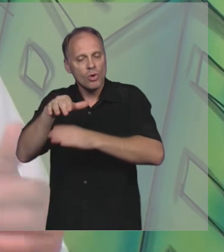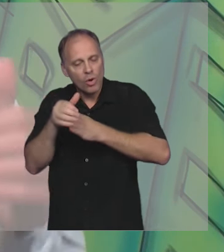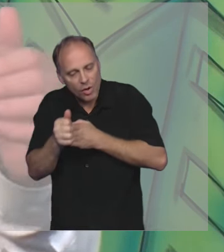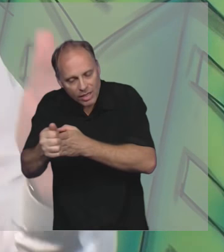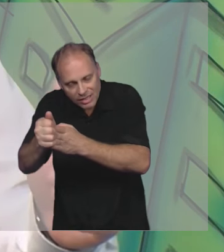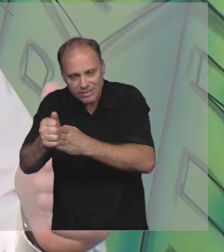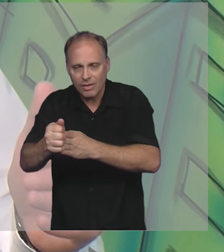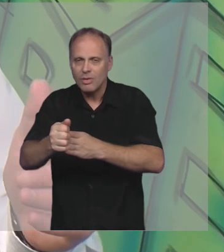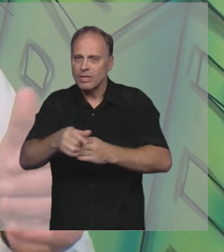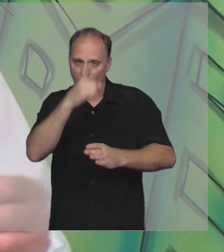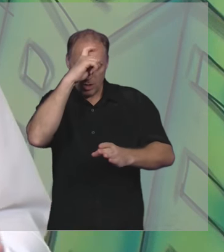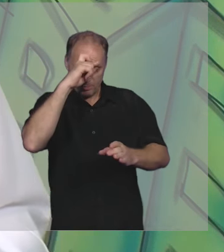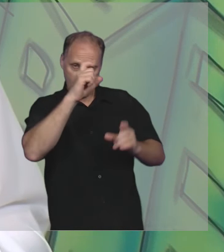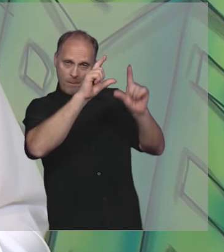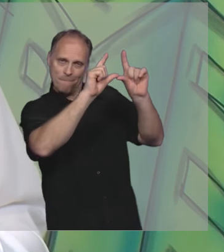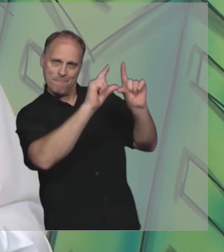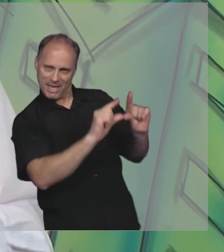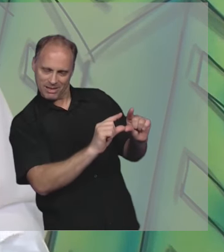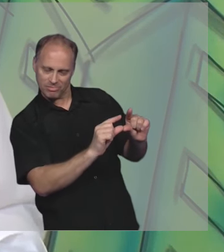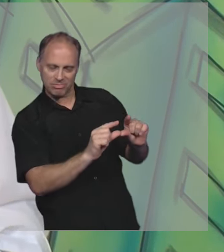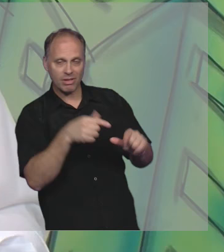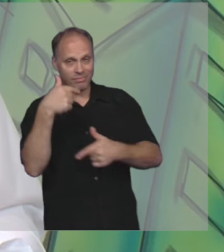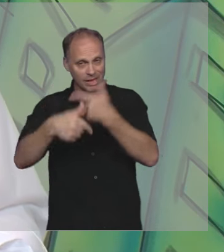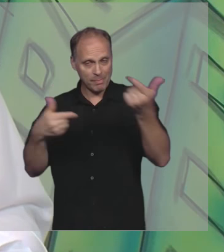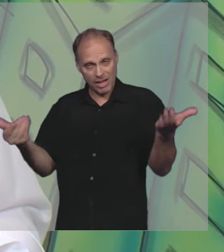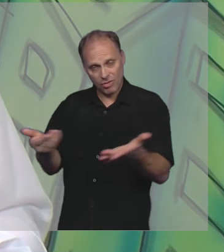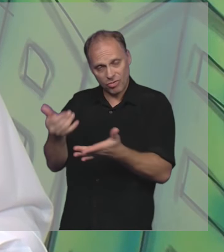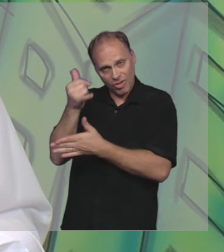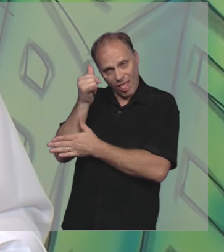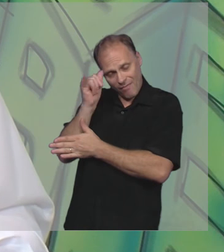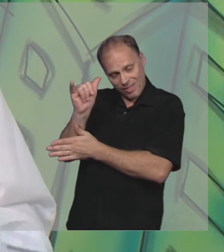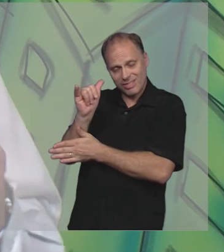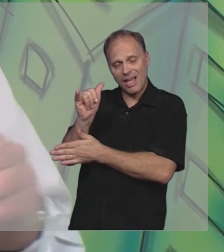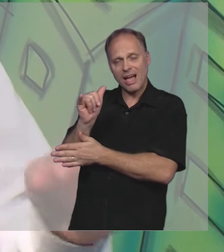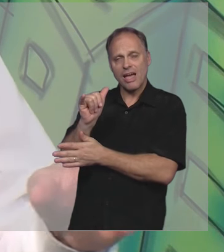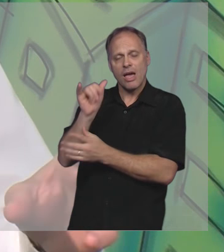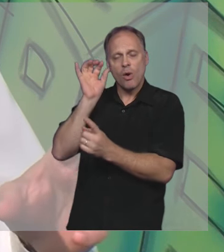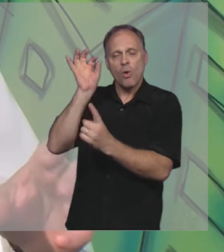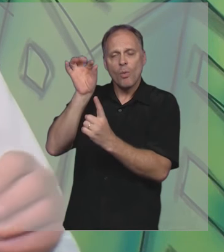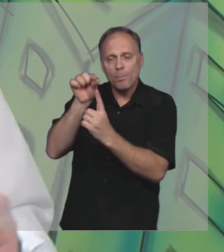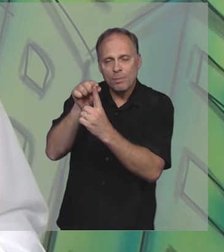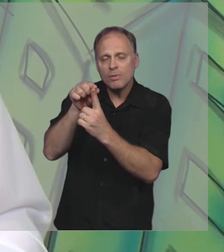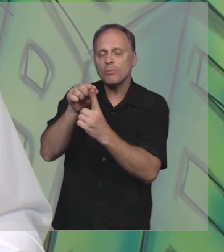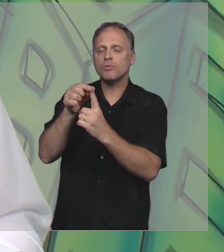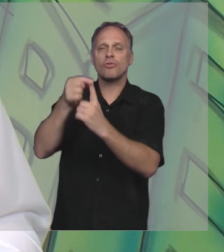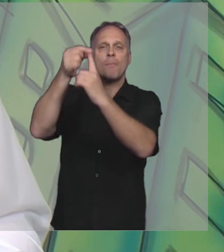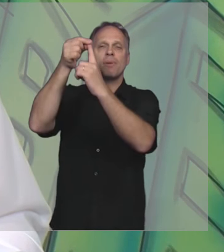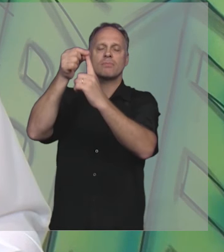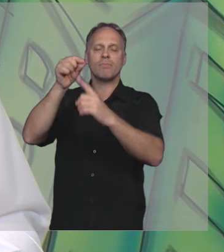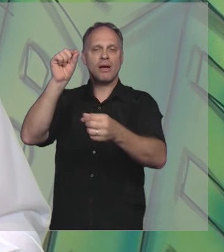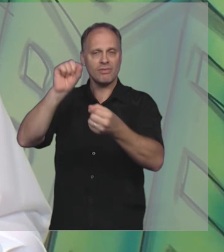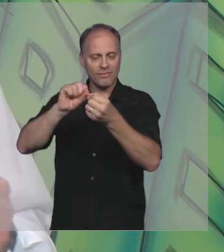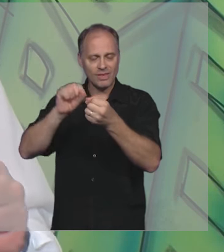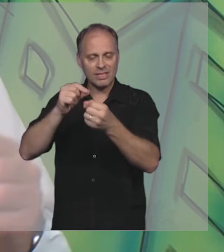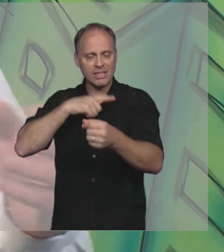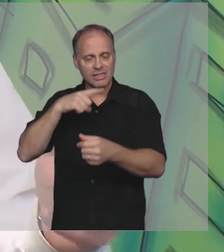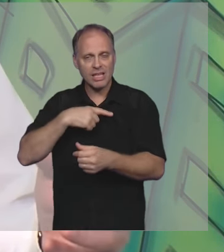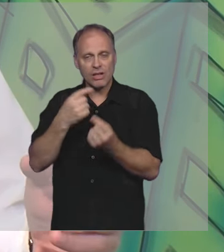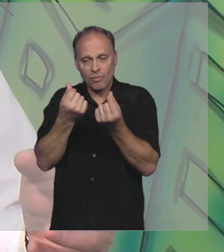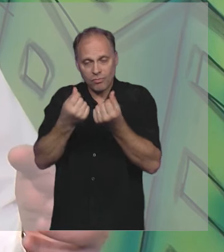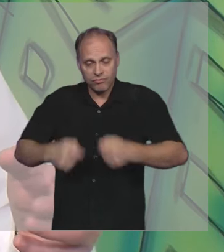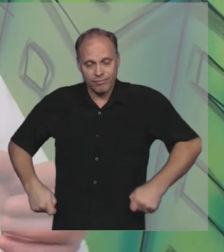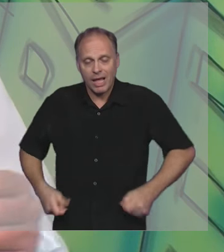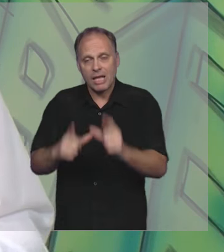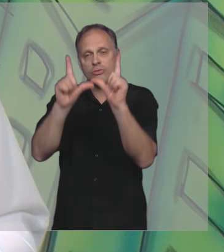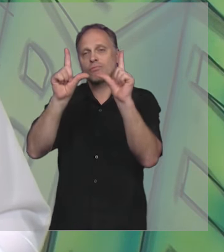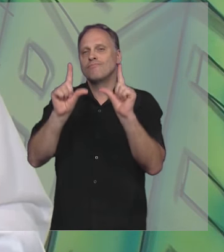saturem os hospitais. Então, trabalhar hoje na prevenção é o efeito, né, para ter um